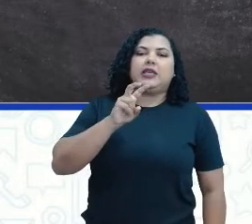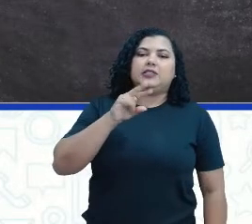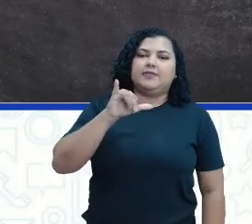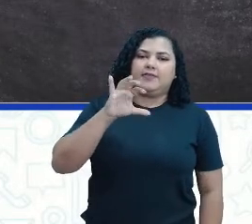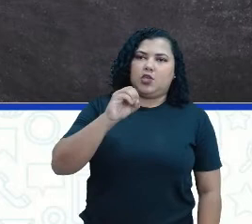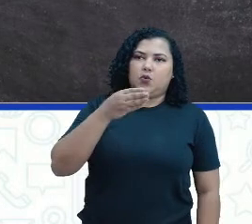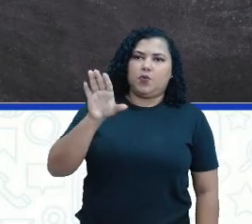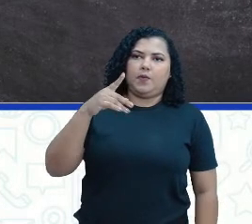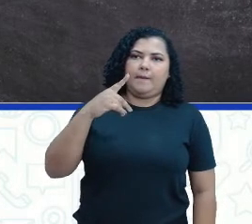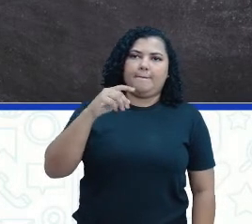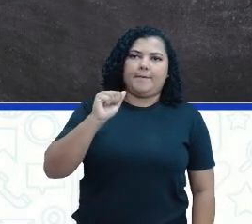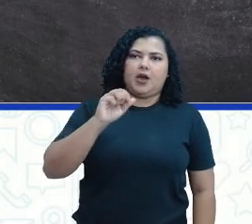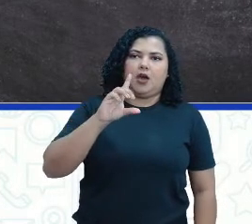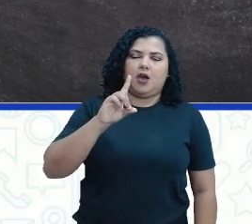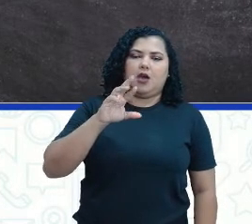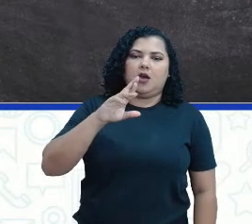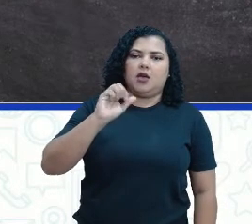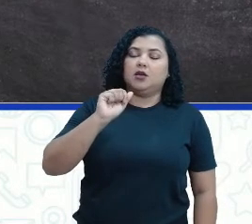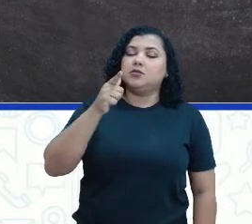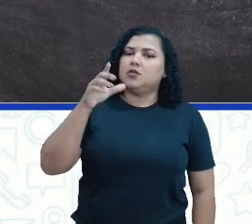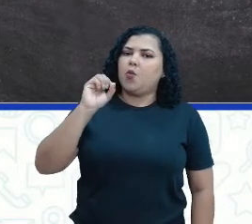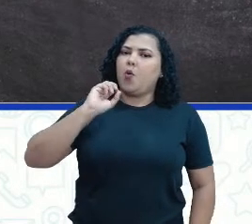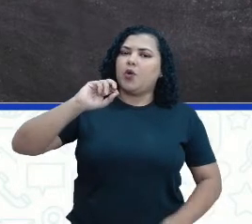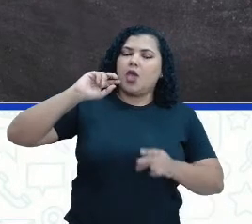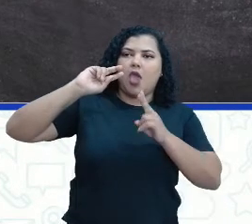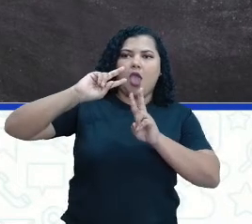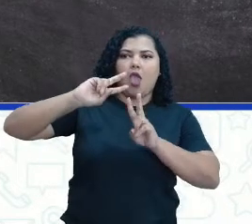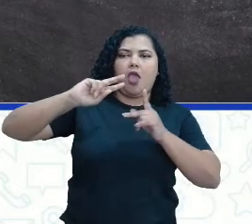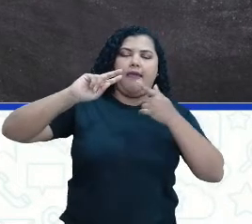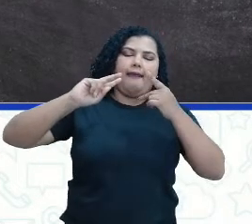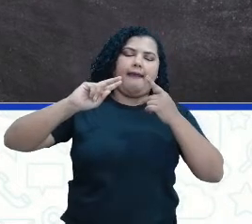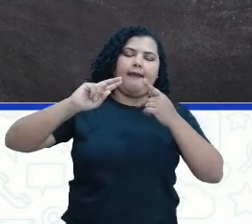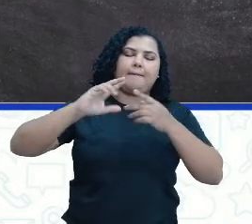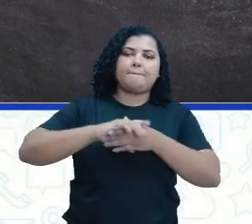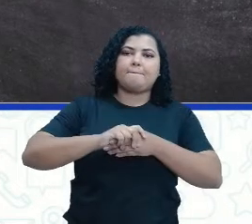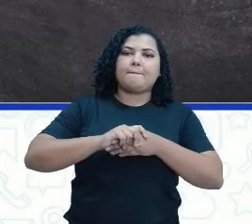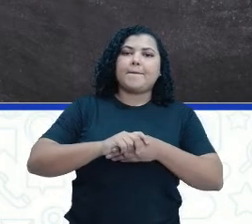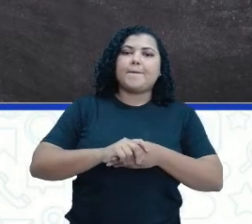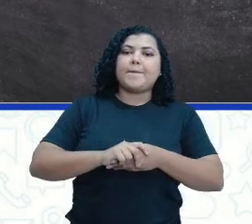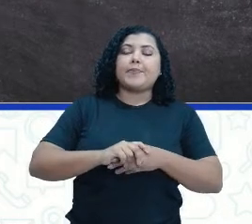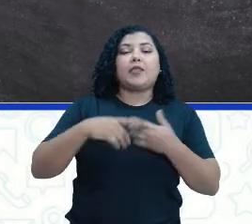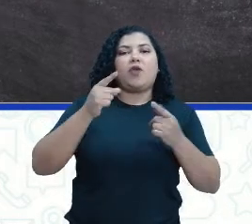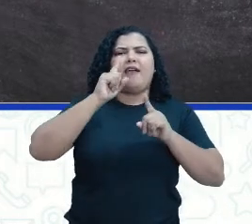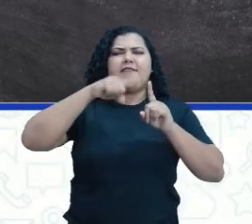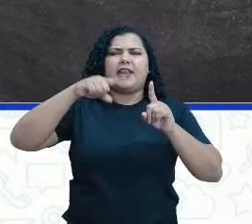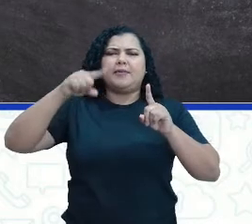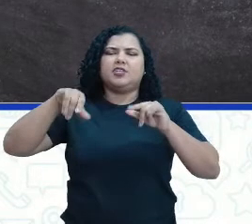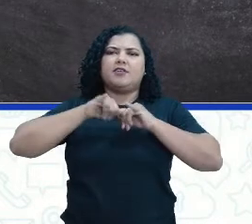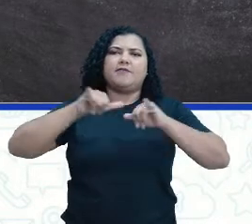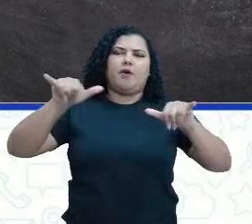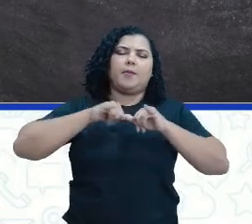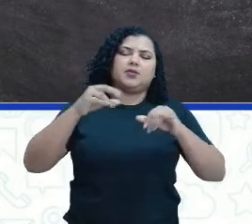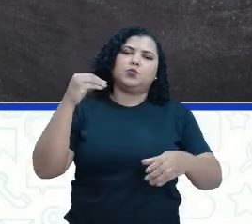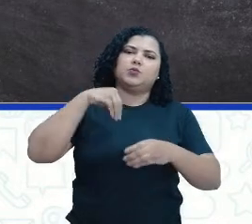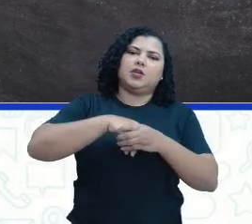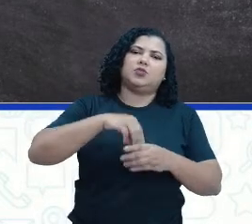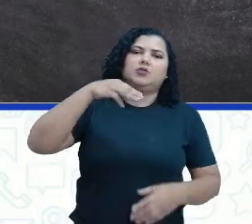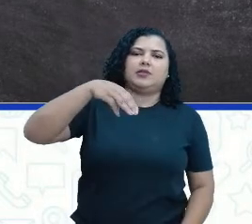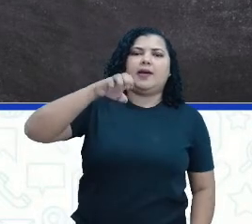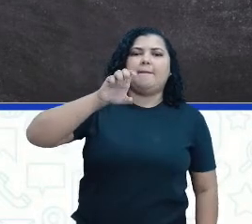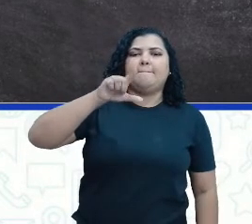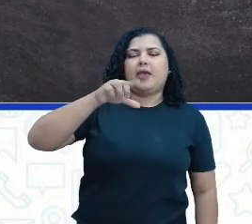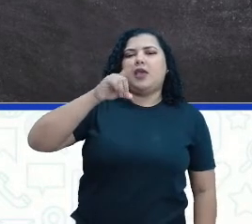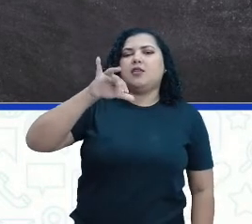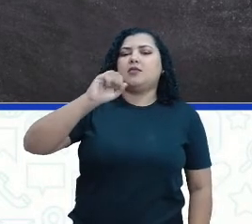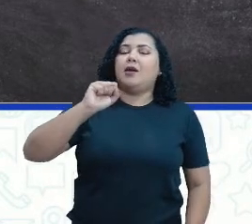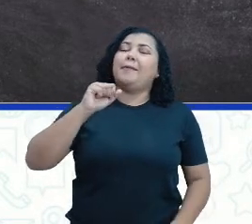da variância, ou seja, a variância ela mediu a dispersão, a variabilidade dos dados em torno da média, só que pelo